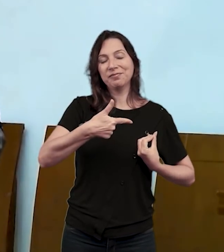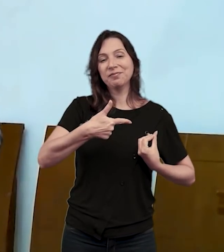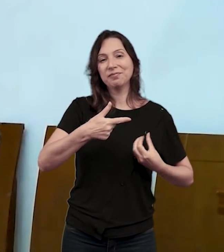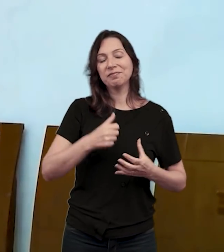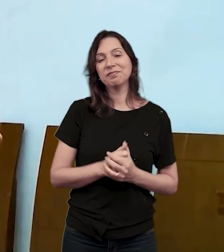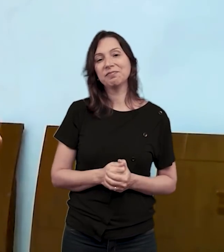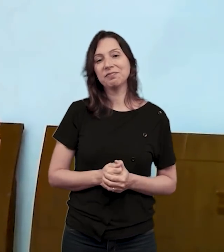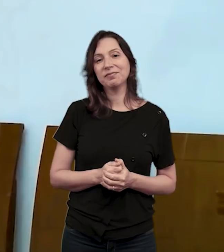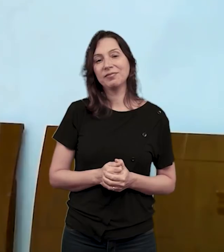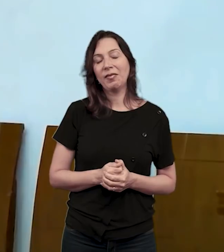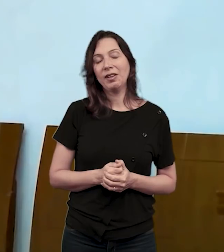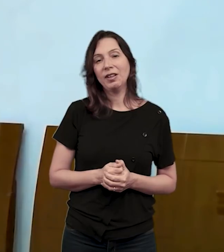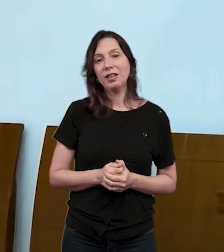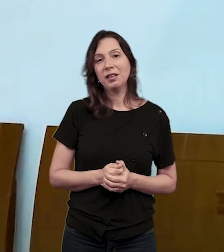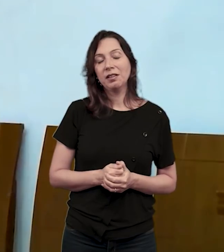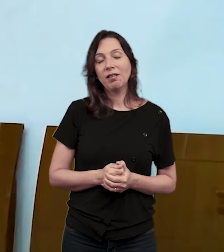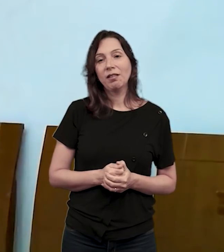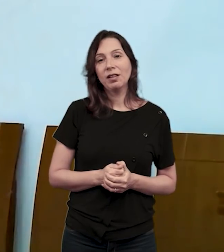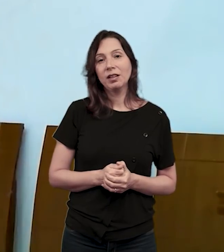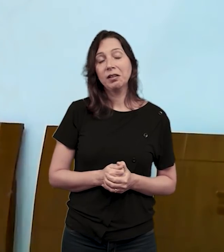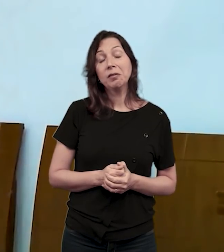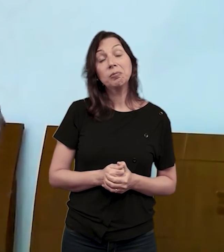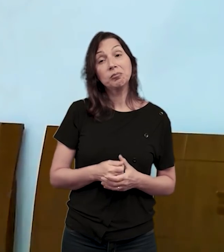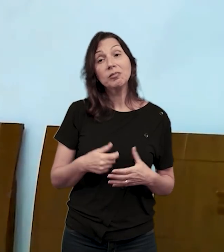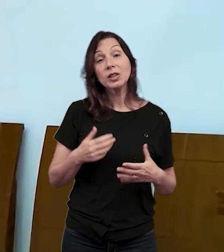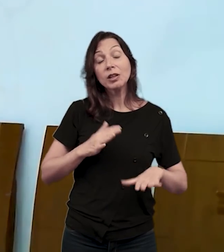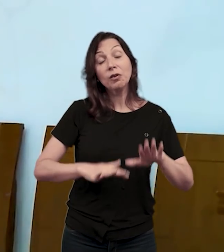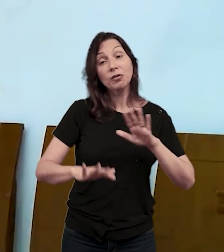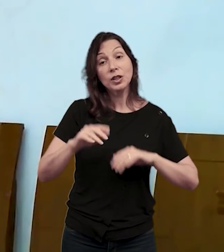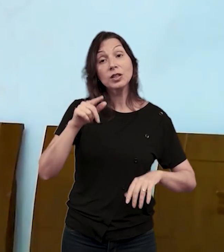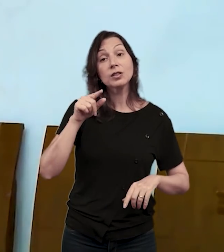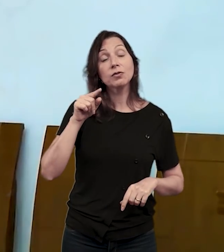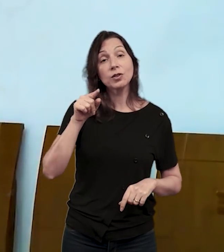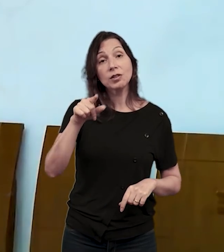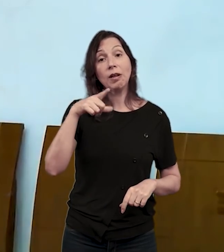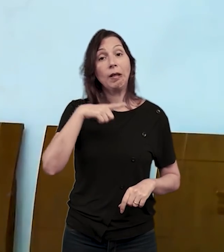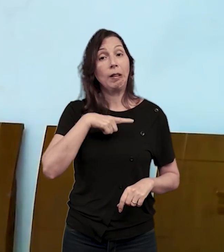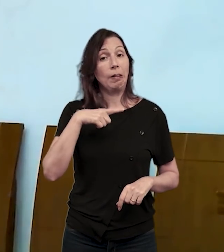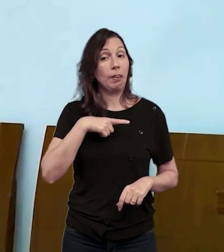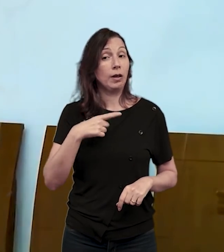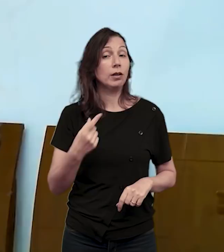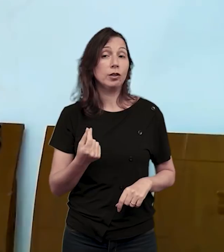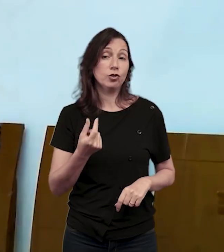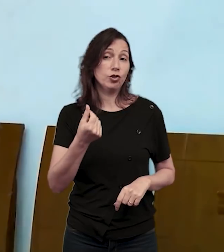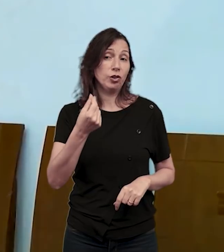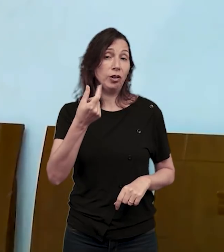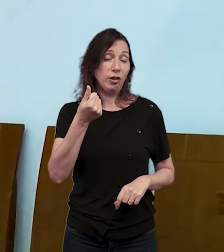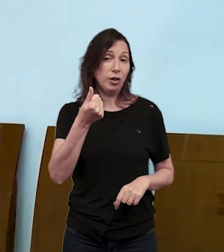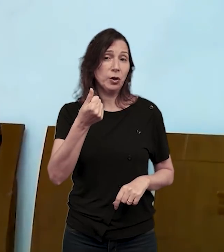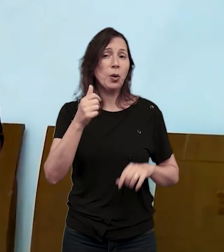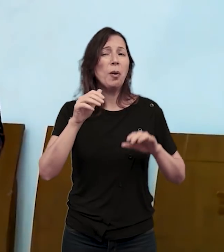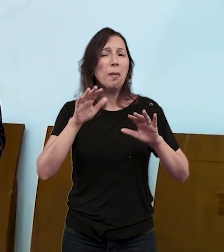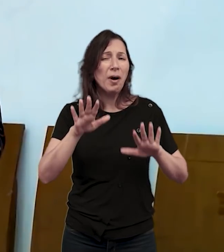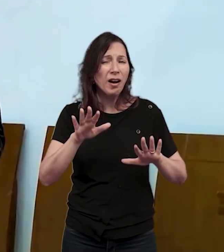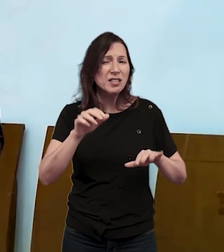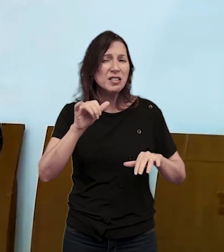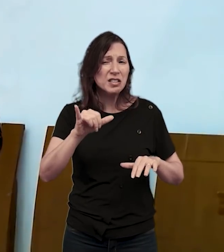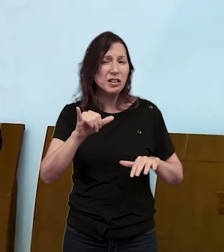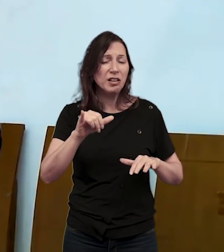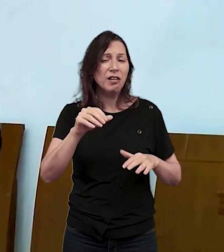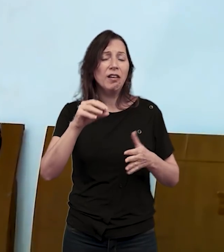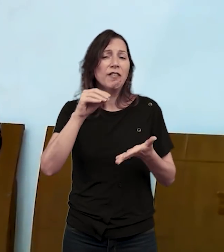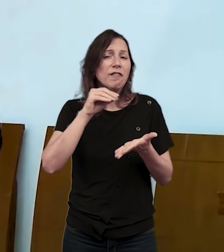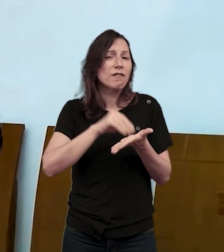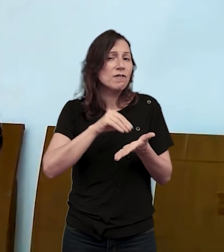Você pode viver com muito dinheiro, mas sem graça não tem prazer. Você pode ter saúde, sem graça não